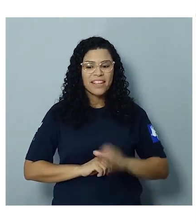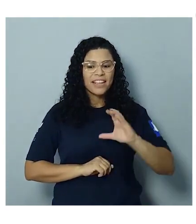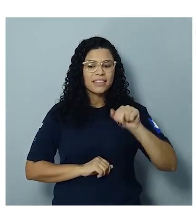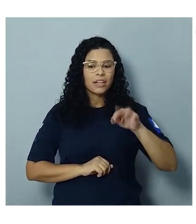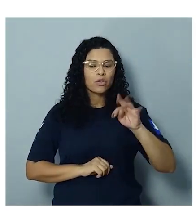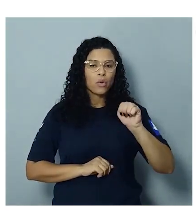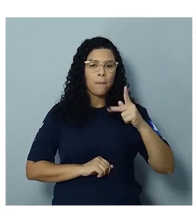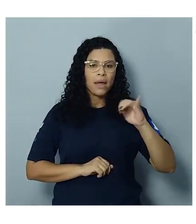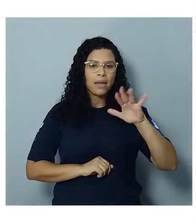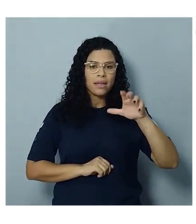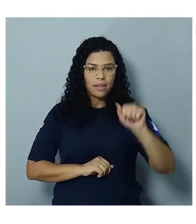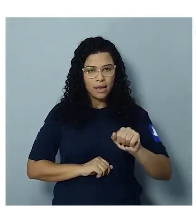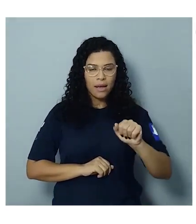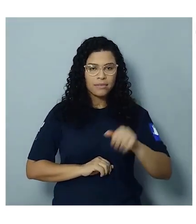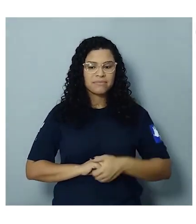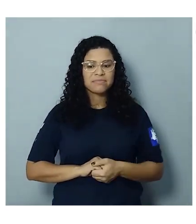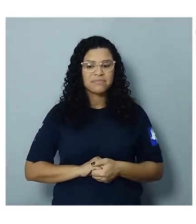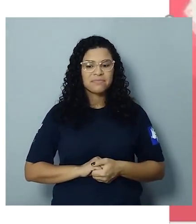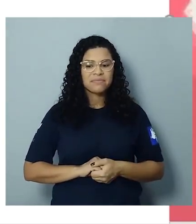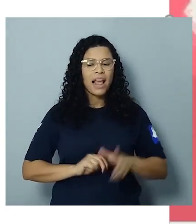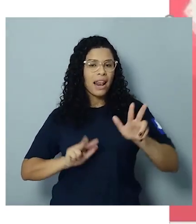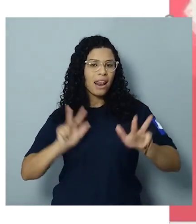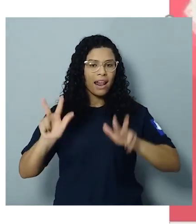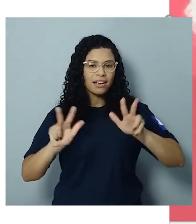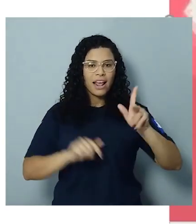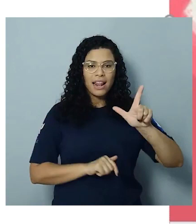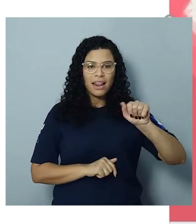Centopéia lagartixa